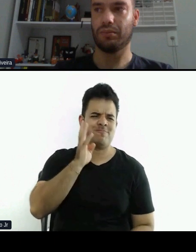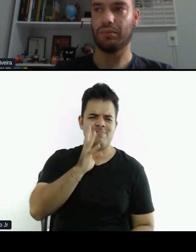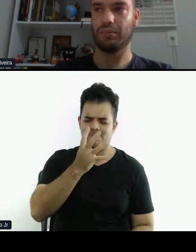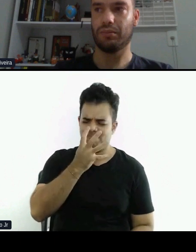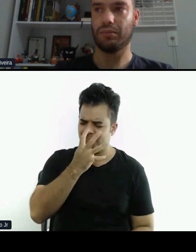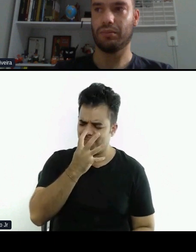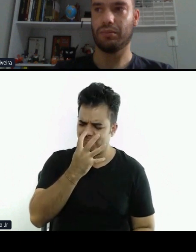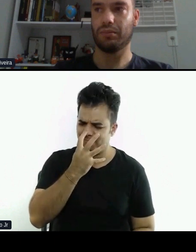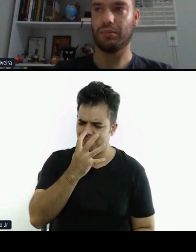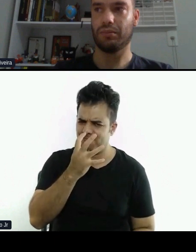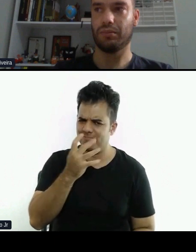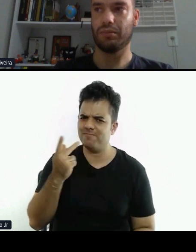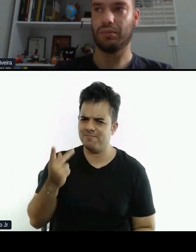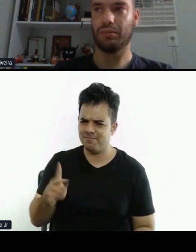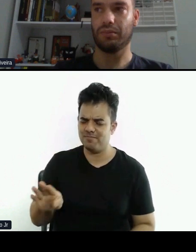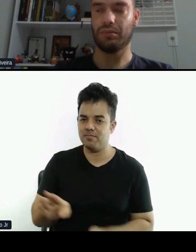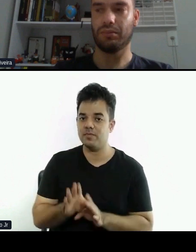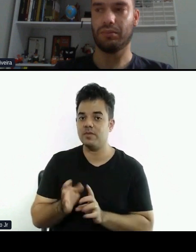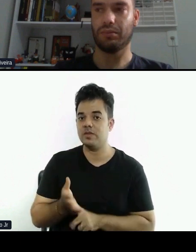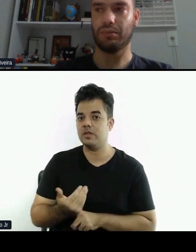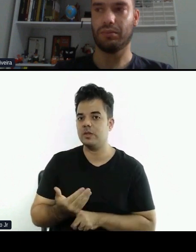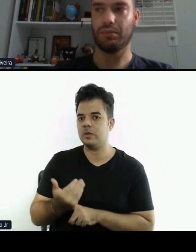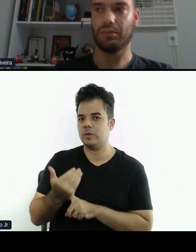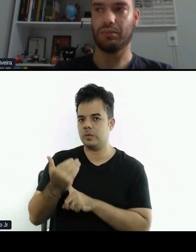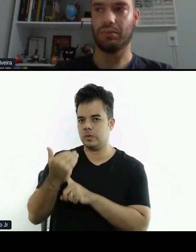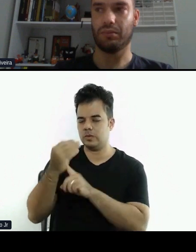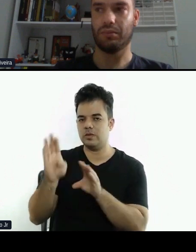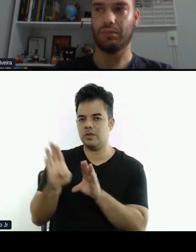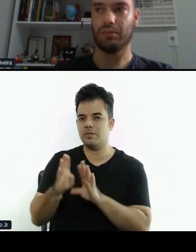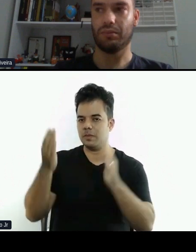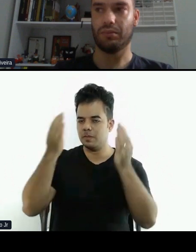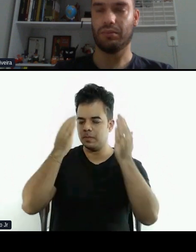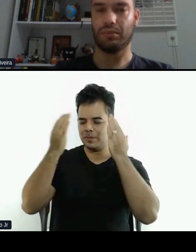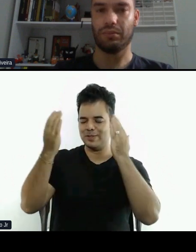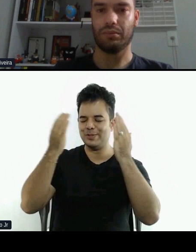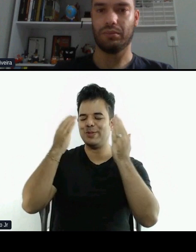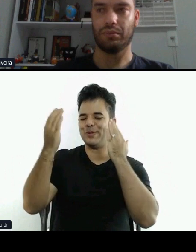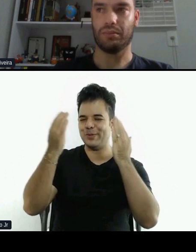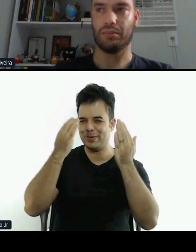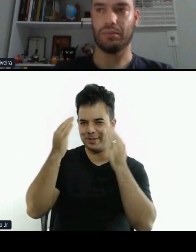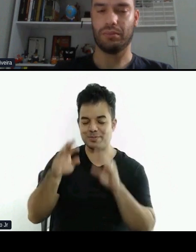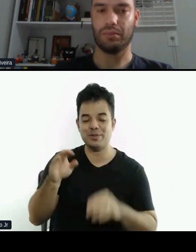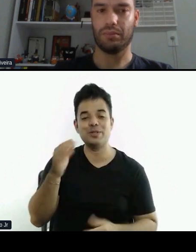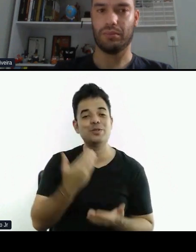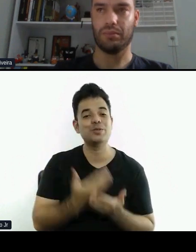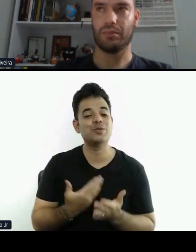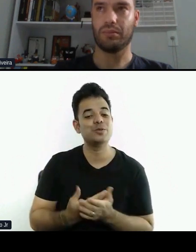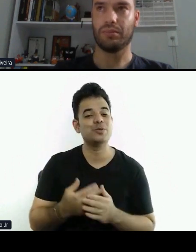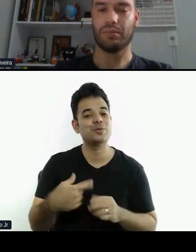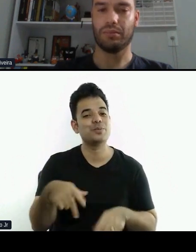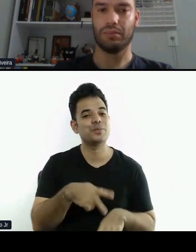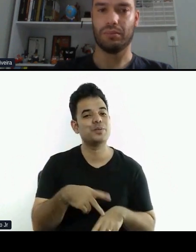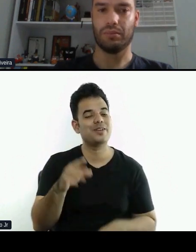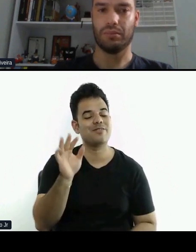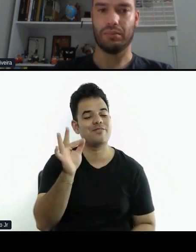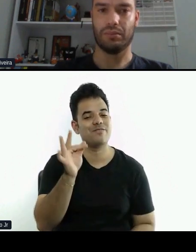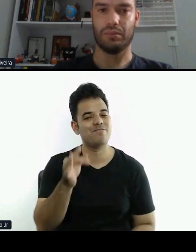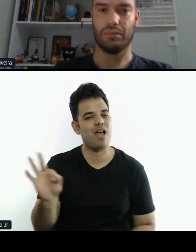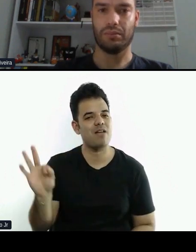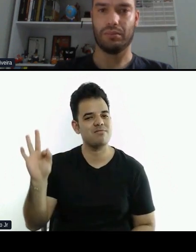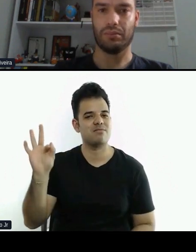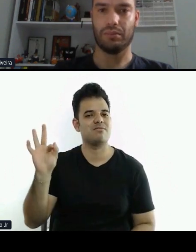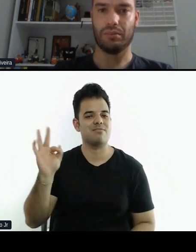pessoa que tem formação em tecnologia, mas também é um psicólogo, é um cara que estudou na França, é um cara que tem uma visão